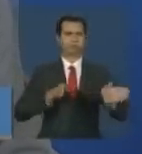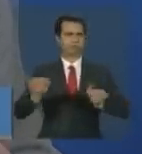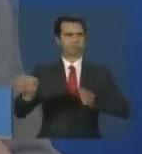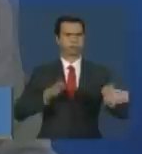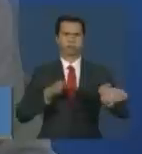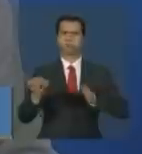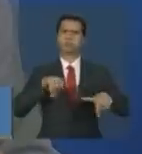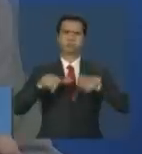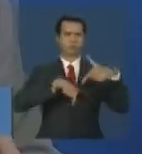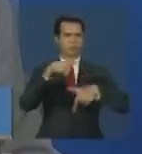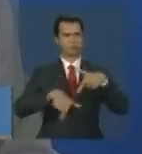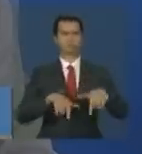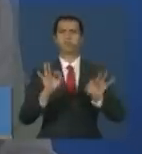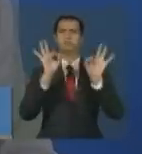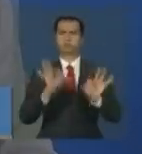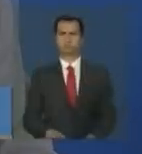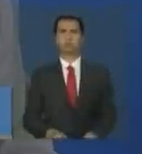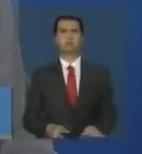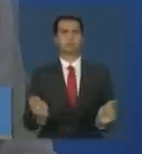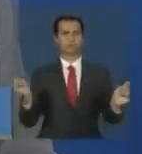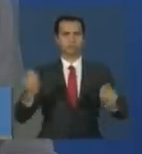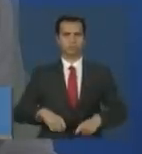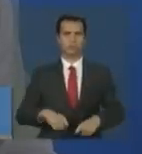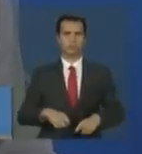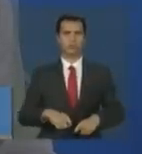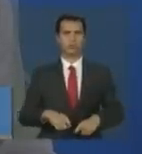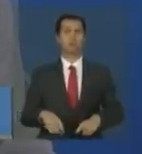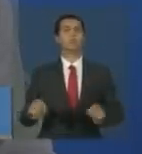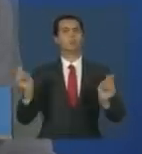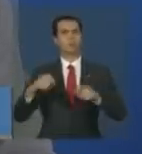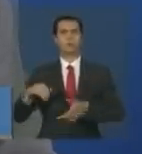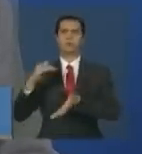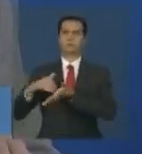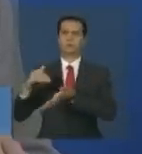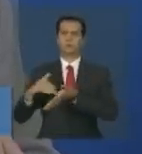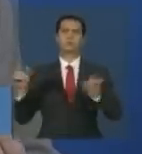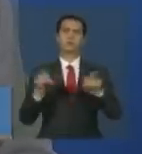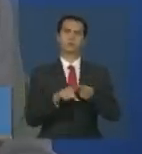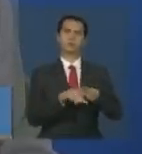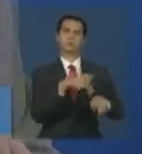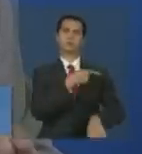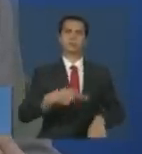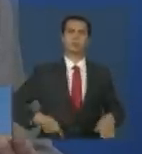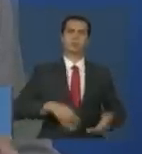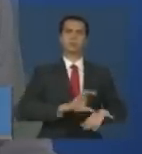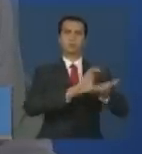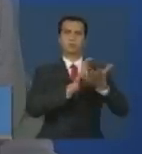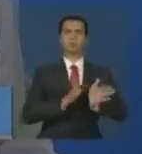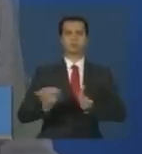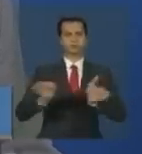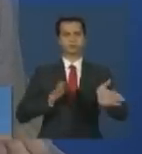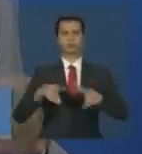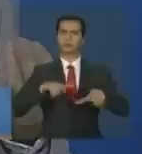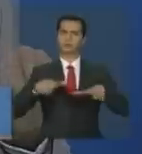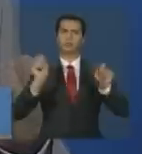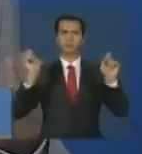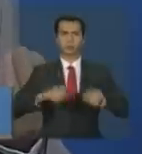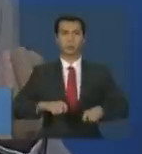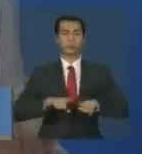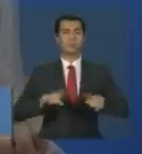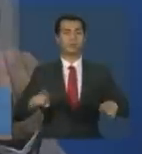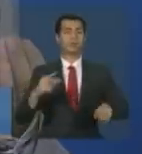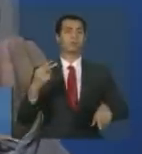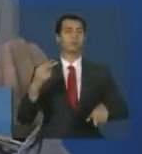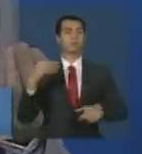pode perfeitamente ser secretário e presidente do conselho. O que ele não pode, de forma alguma, é ser